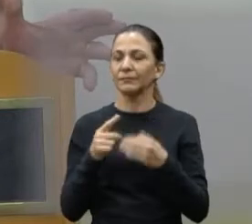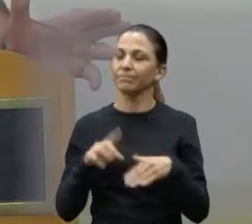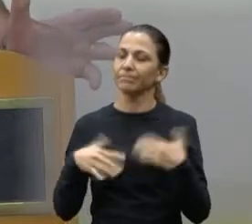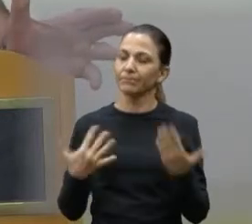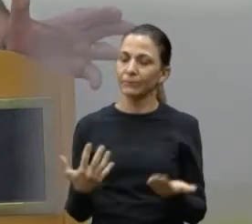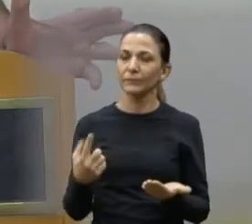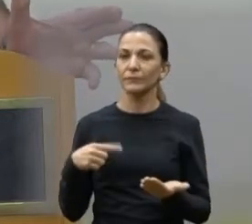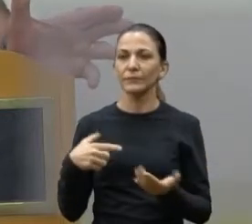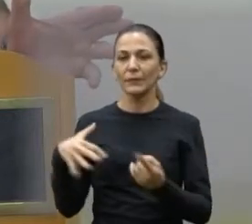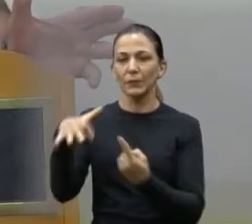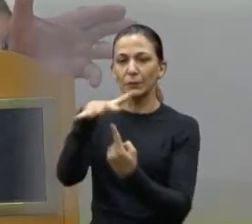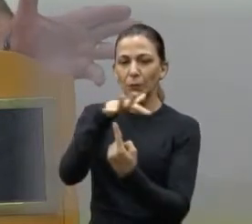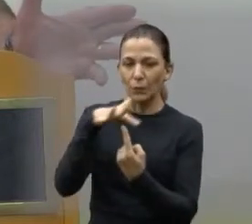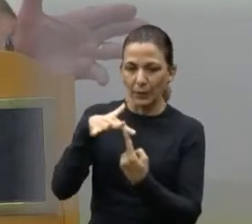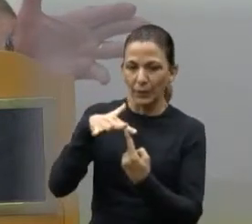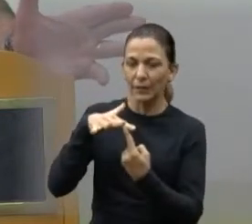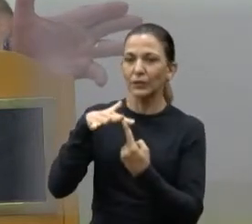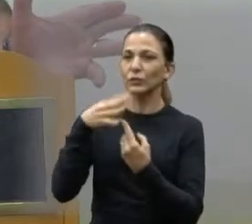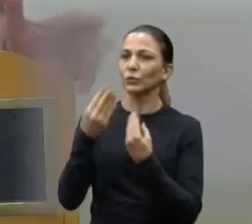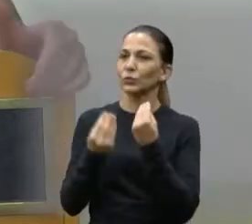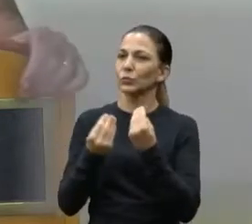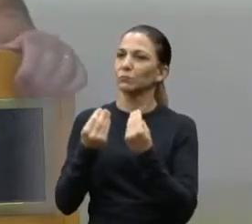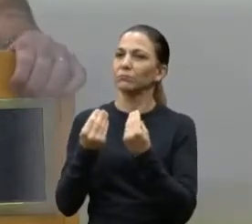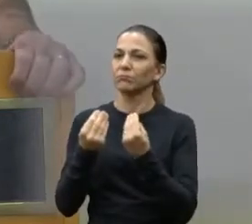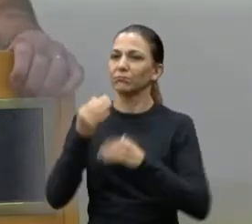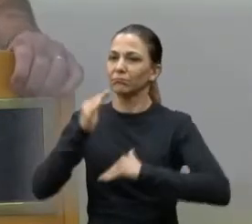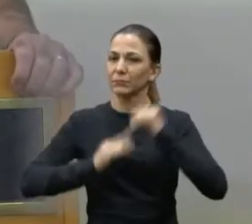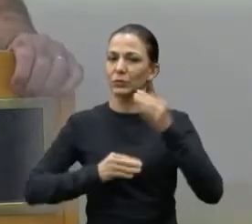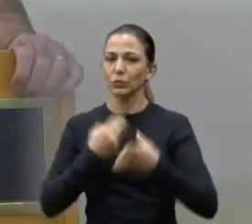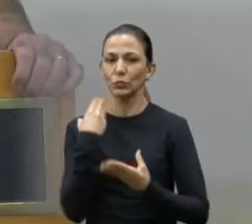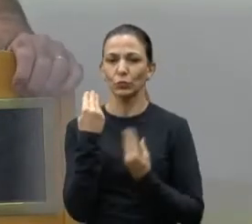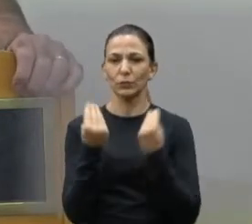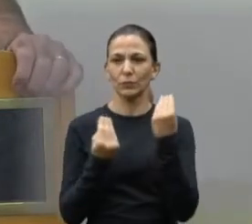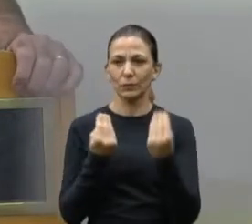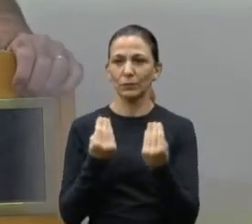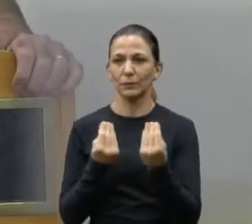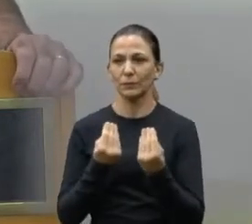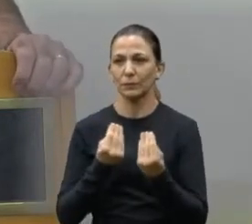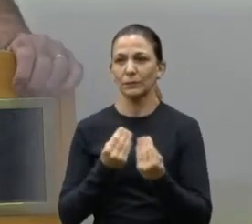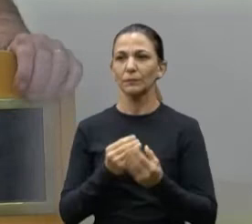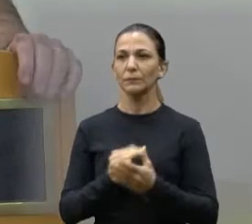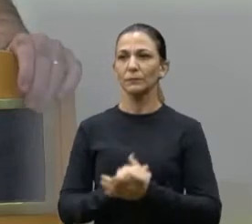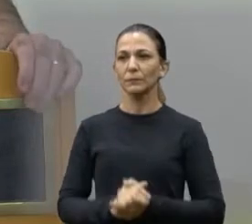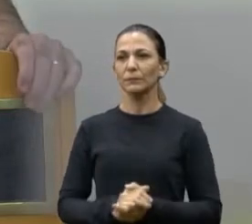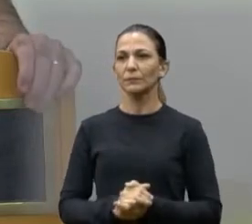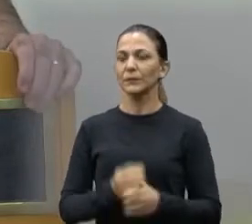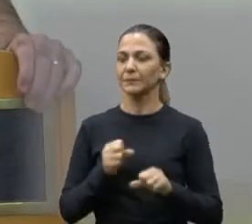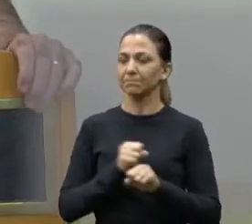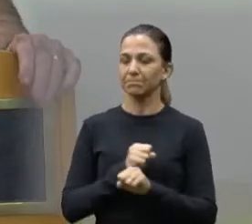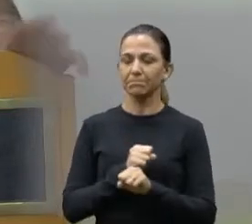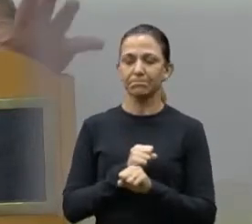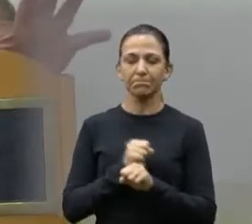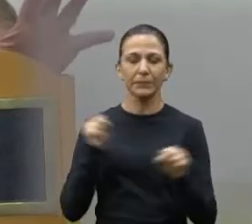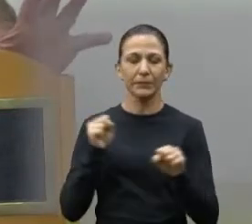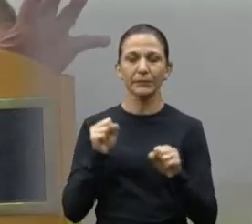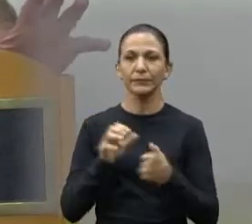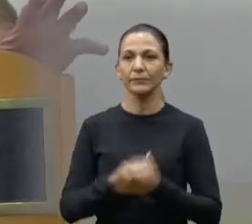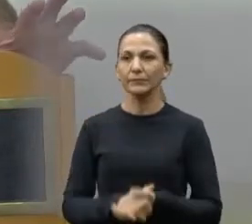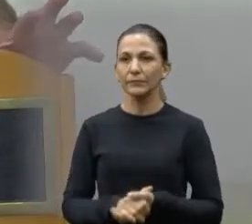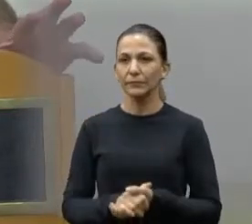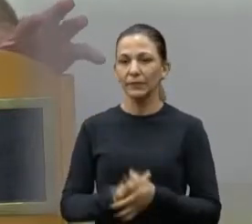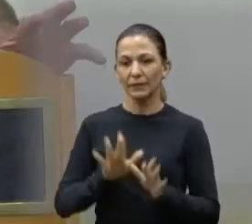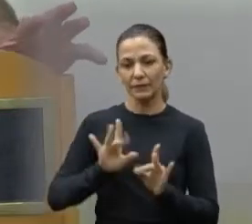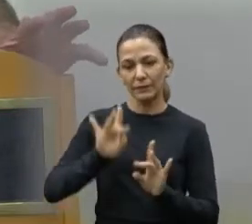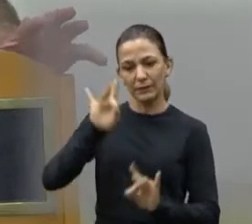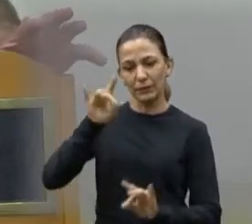o meio ambiente funcionando como é que vai funcionar o meio ambiente é insustentável outro detalhe